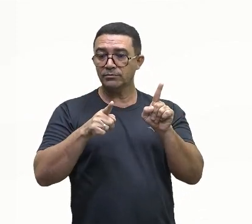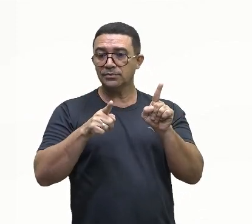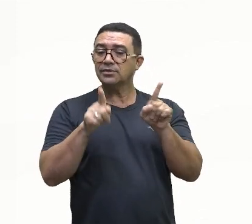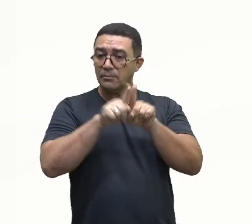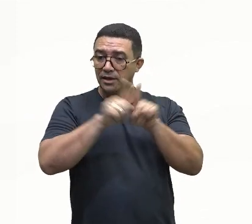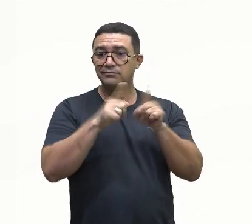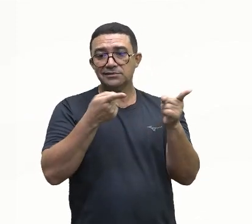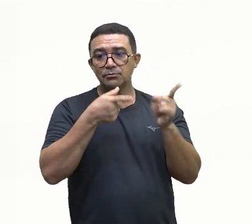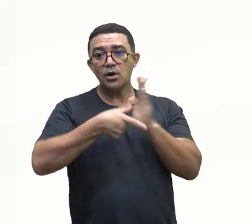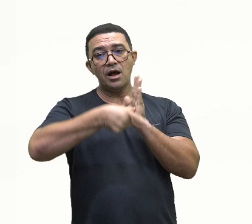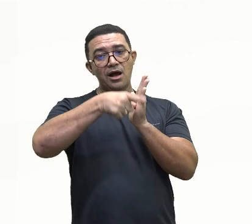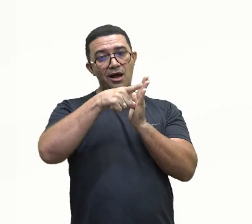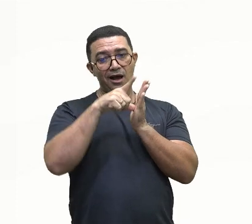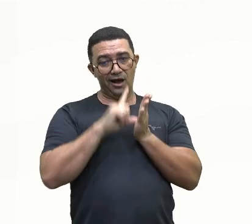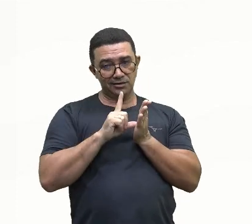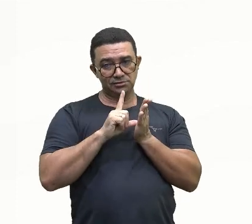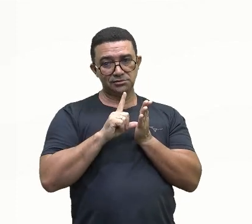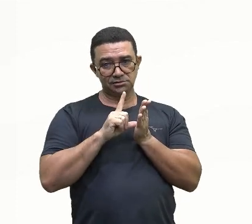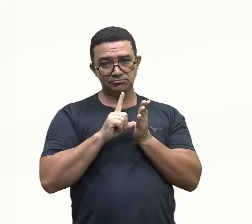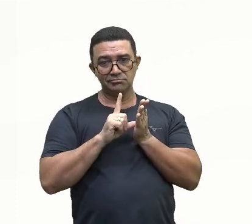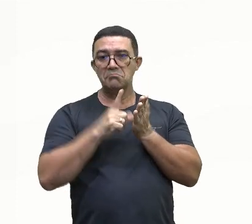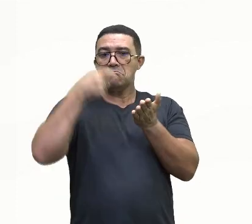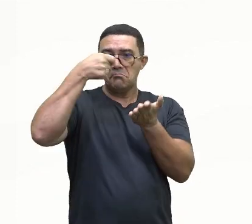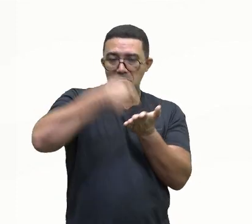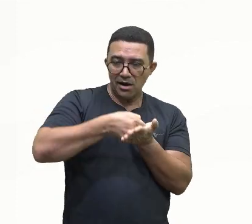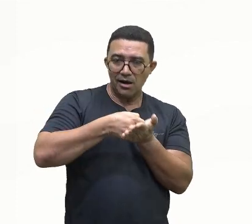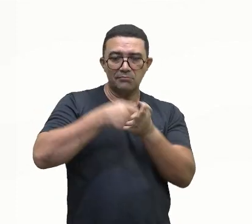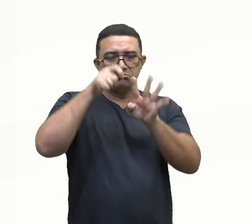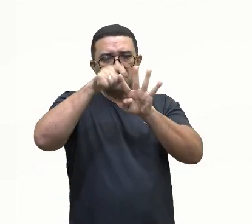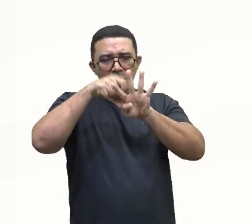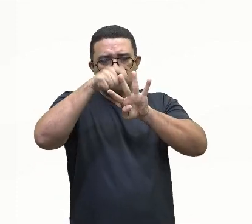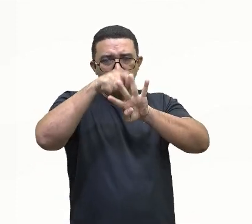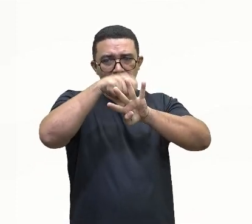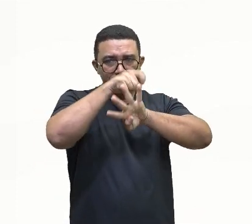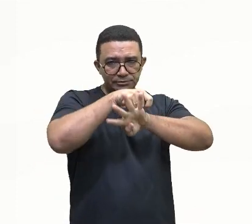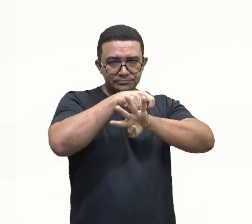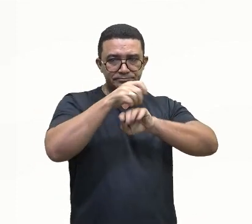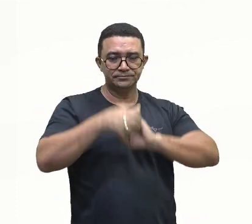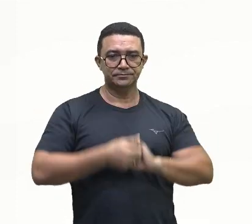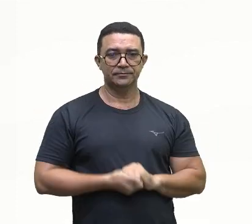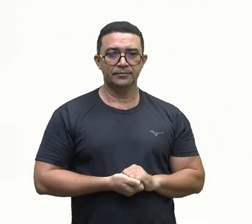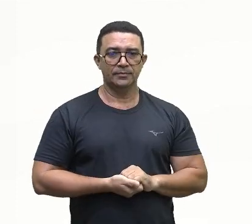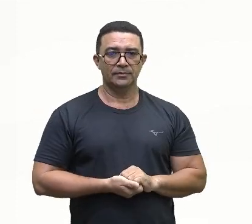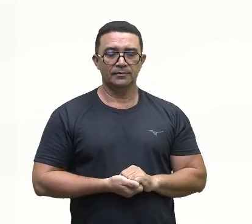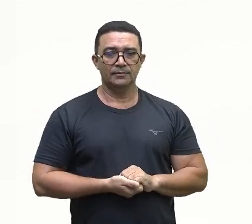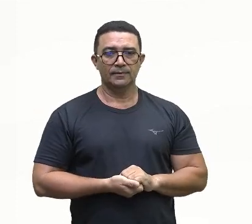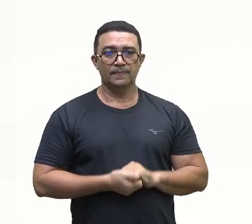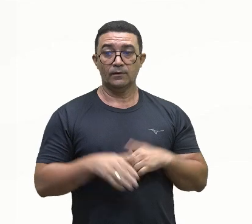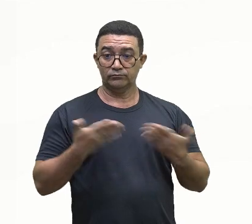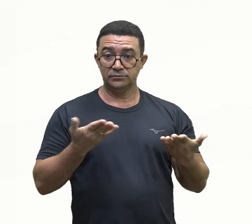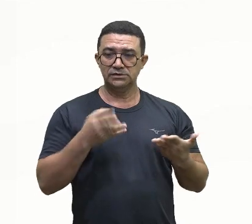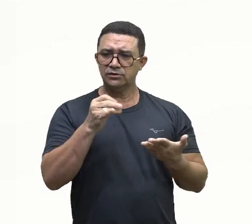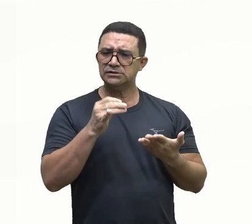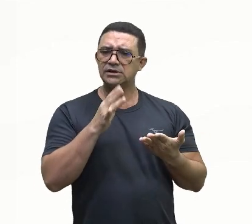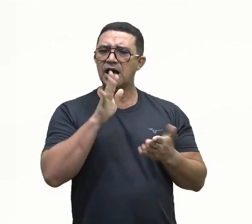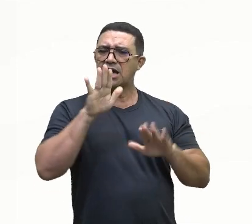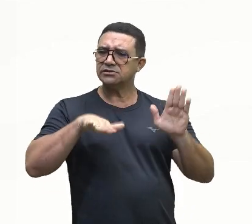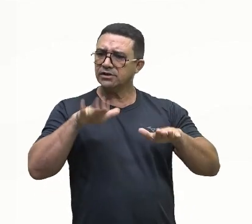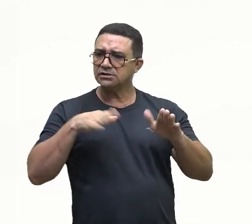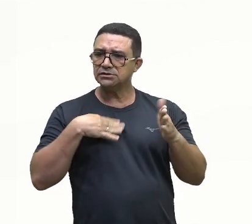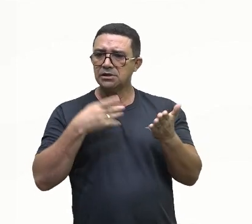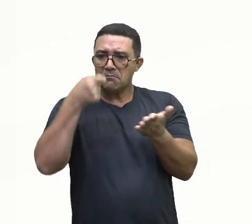dia ou antecipar o pagamento? Em alguns casos, quando você antecipa o